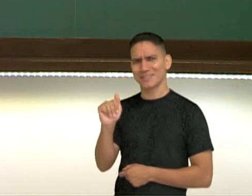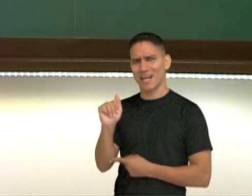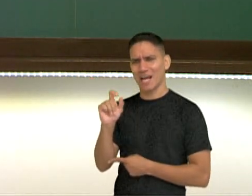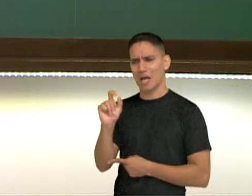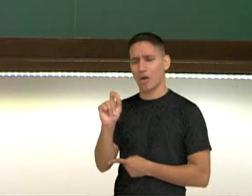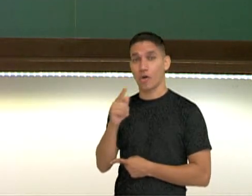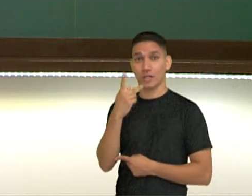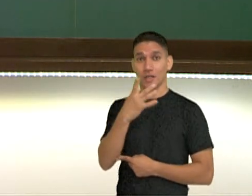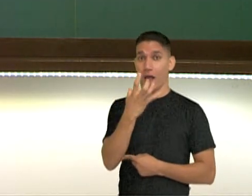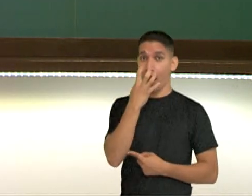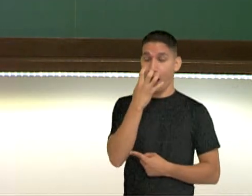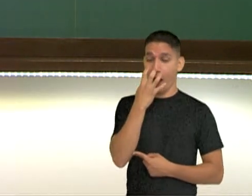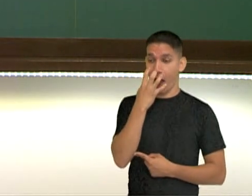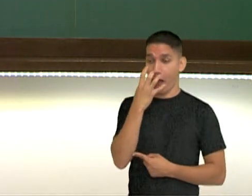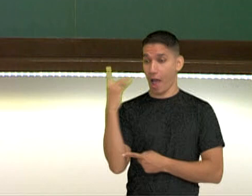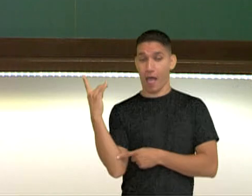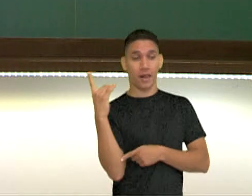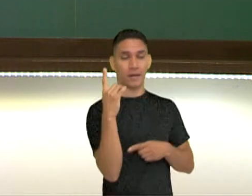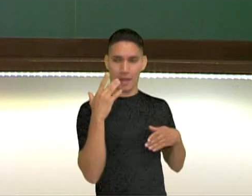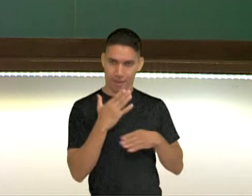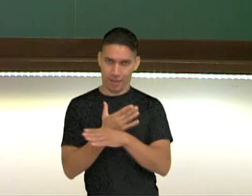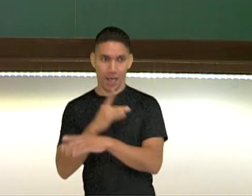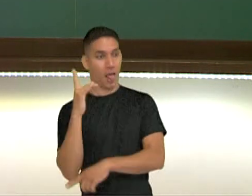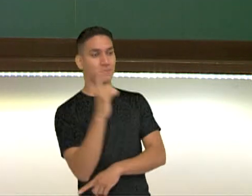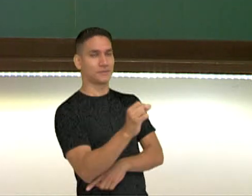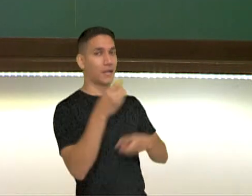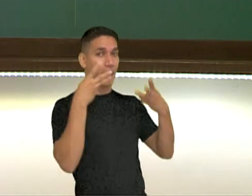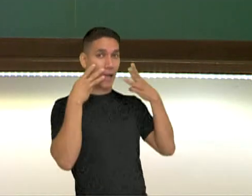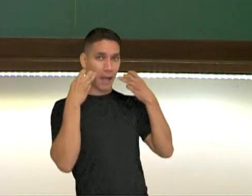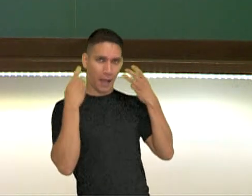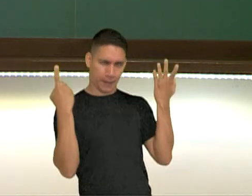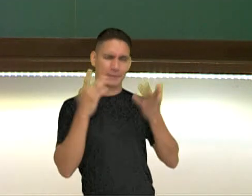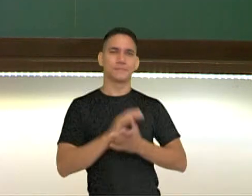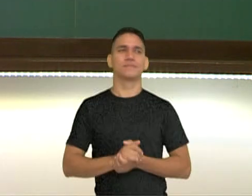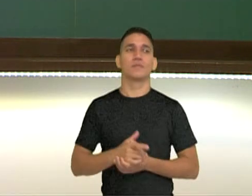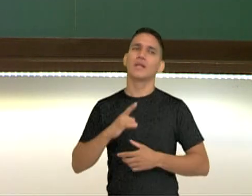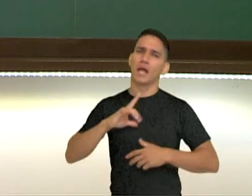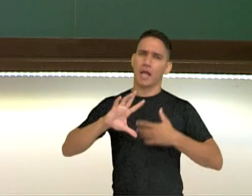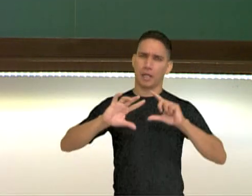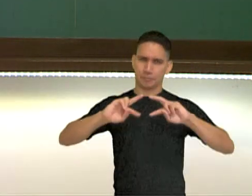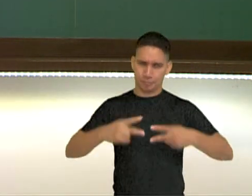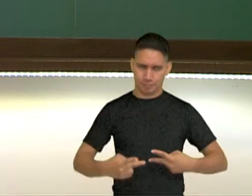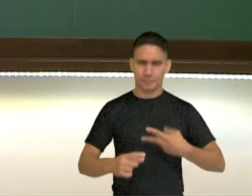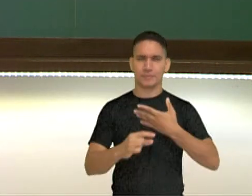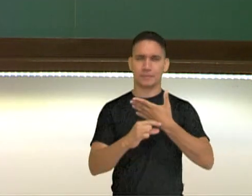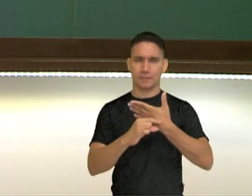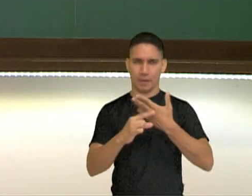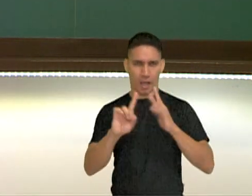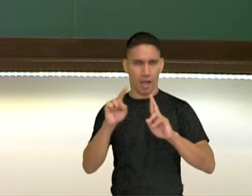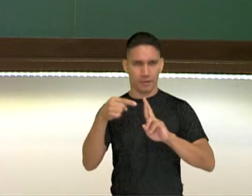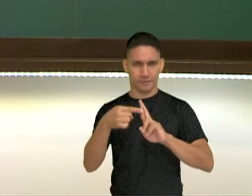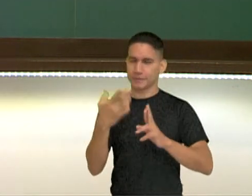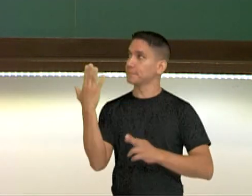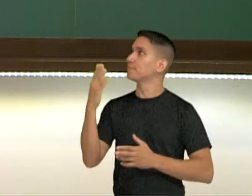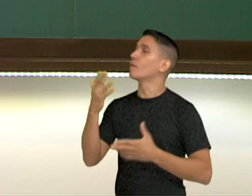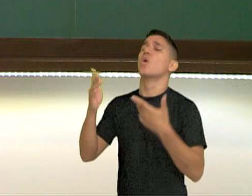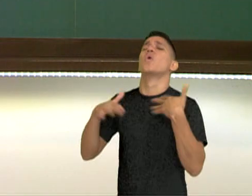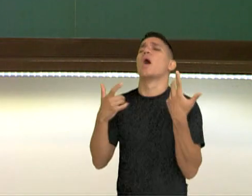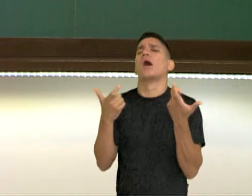gato, é do estudiokids.com, claro, caso você queira pesquisar, ver mais alguns. Então, qual que é o trocadilho?